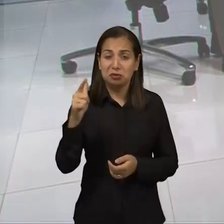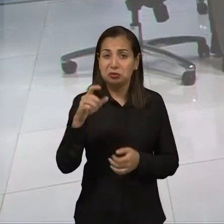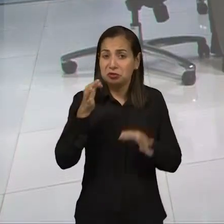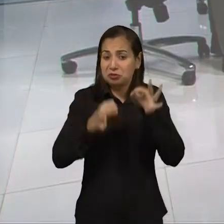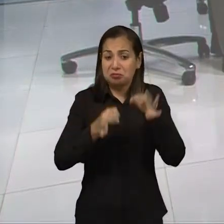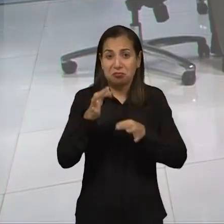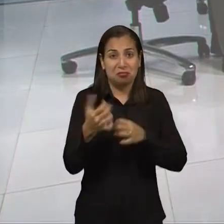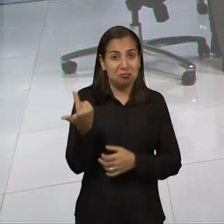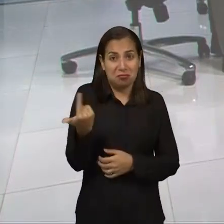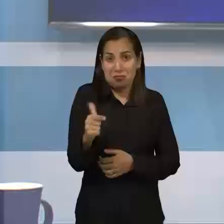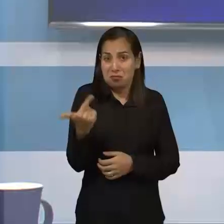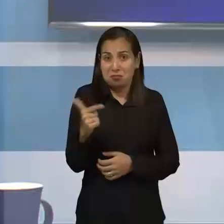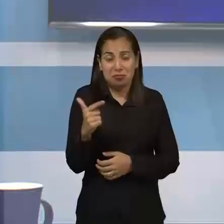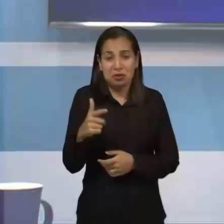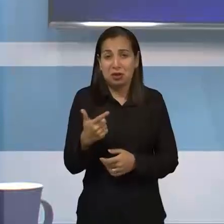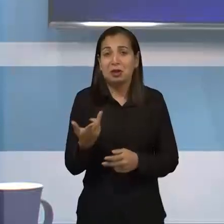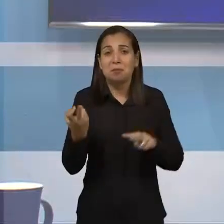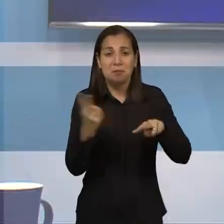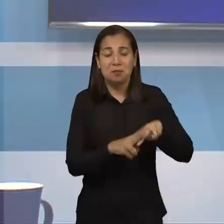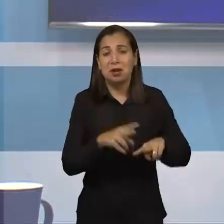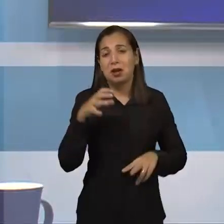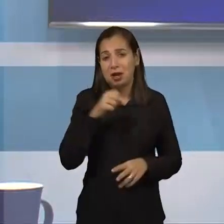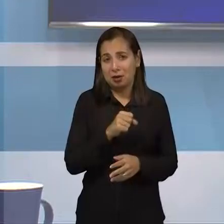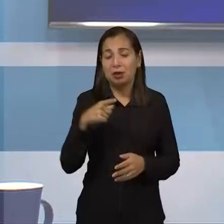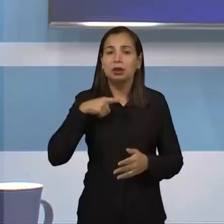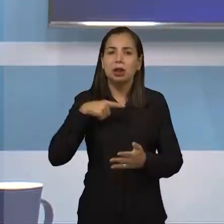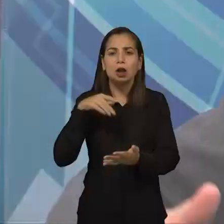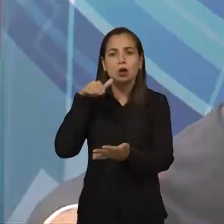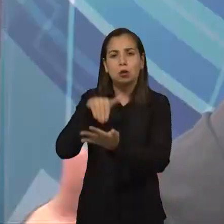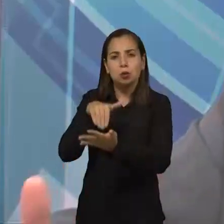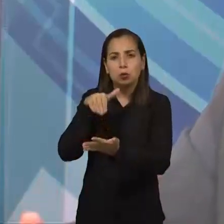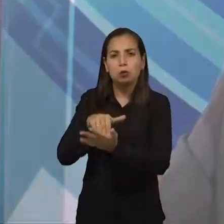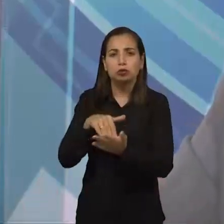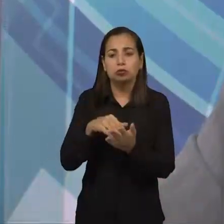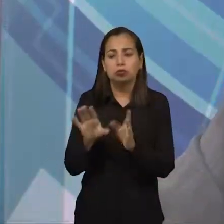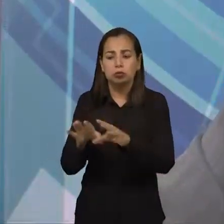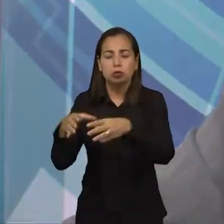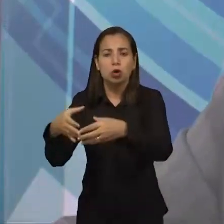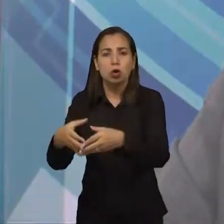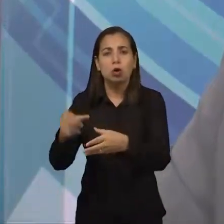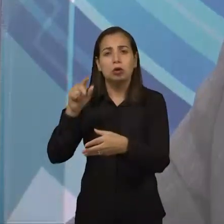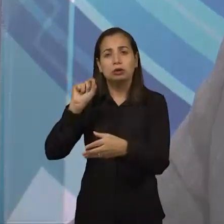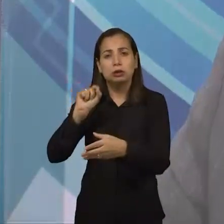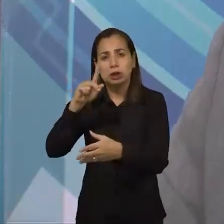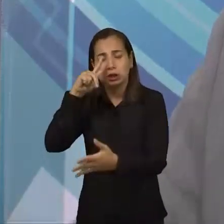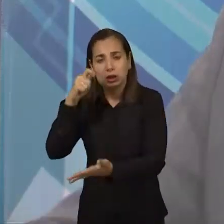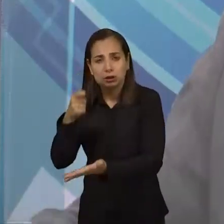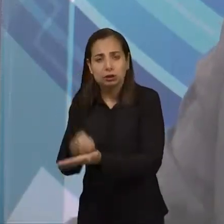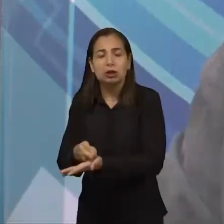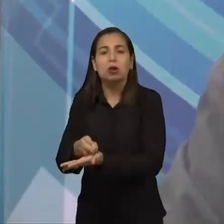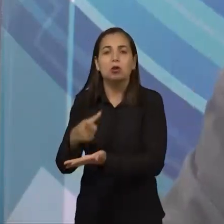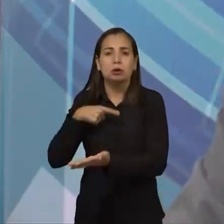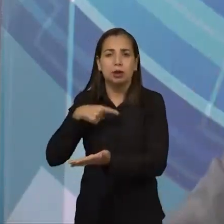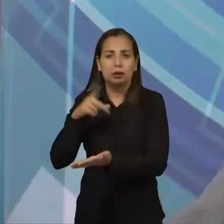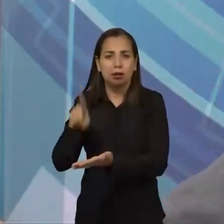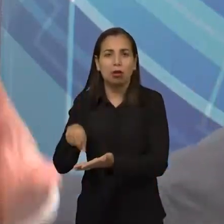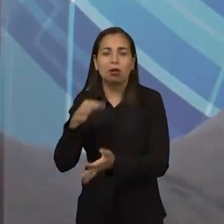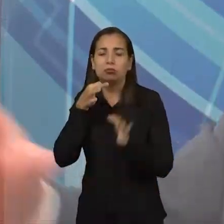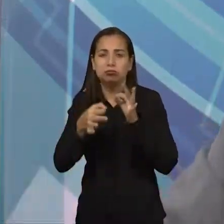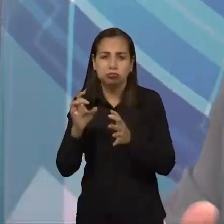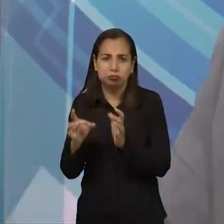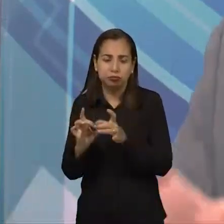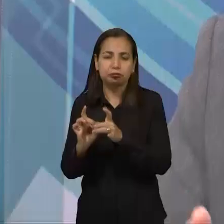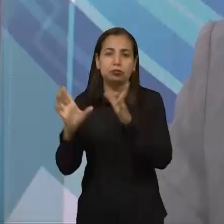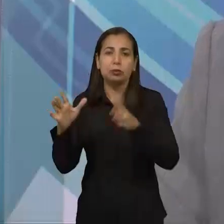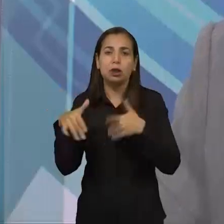seja, esperam a última instância decidir, ou seja, acompanham isso em nome de pressuposto democrático. Então, eu